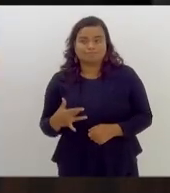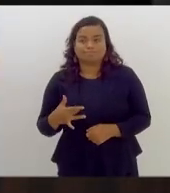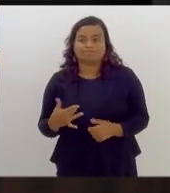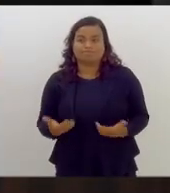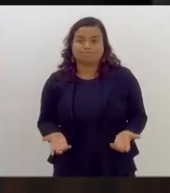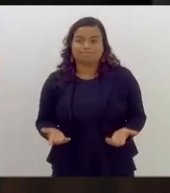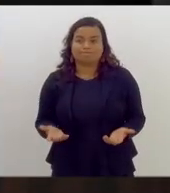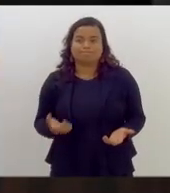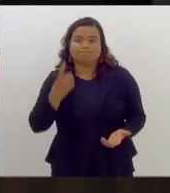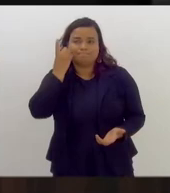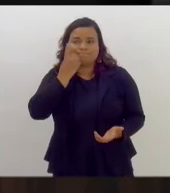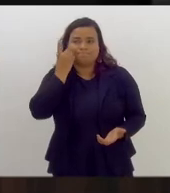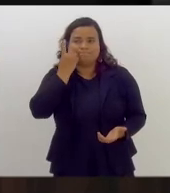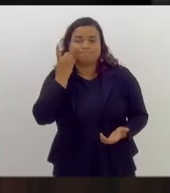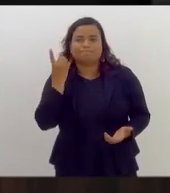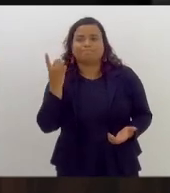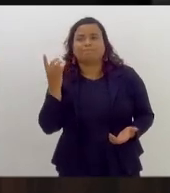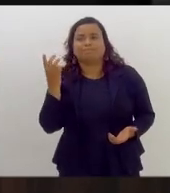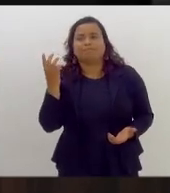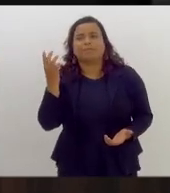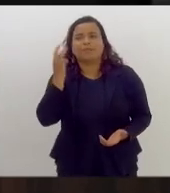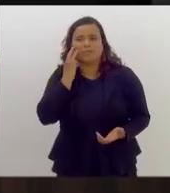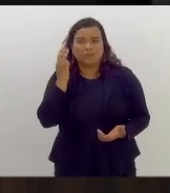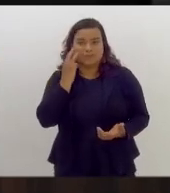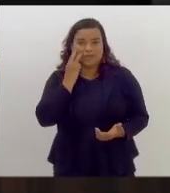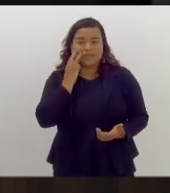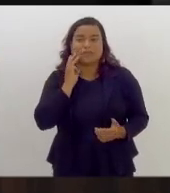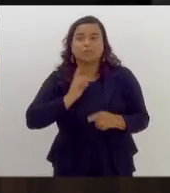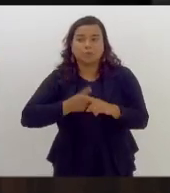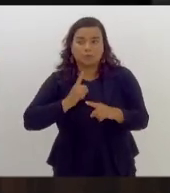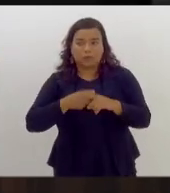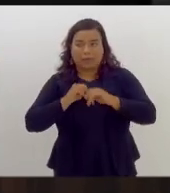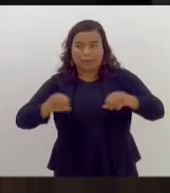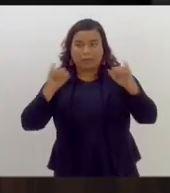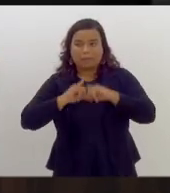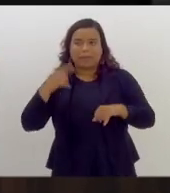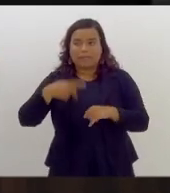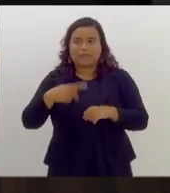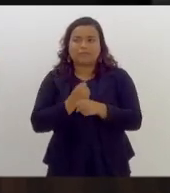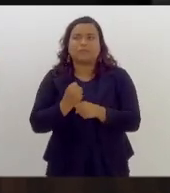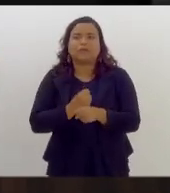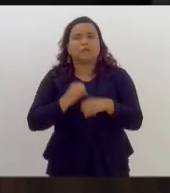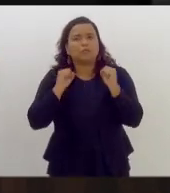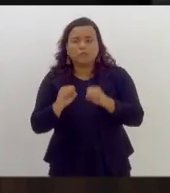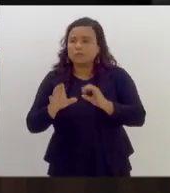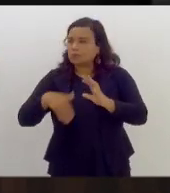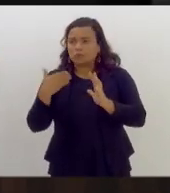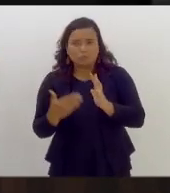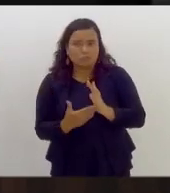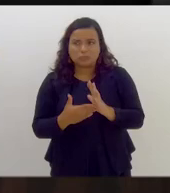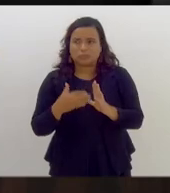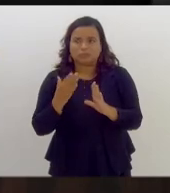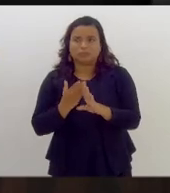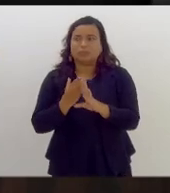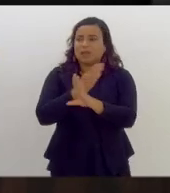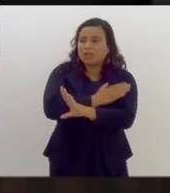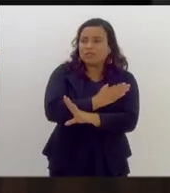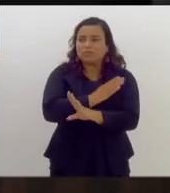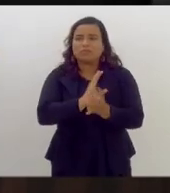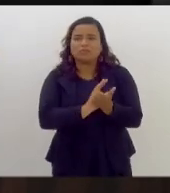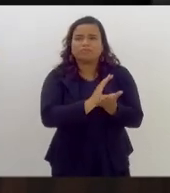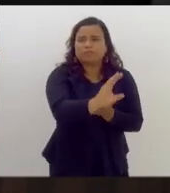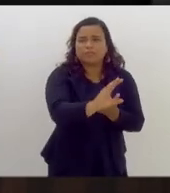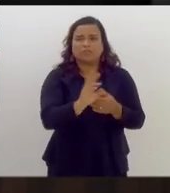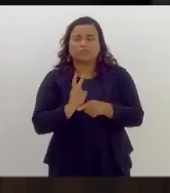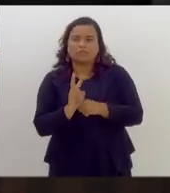lamentar, deputado Valdec, porque na campanha desse ano pôde tudo. Pôde fazer, antecipar auxílio, empréstimo